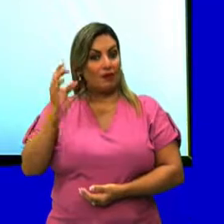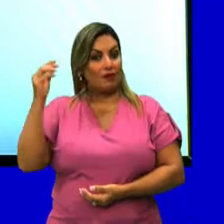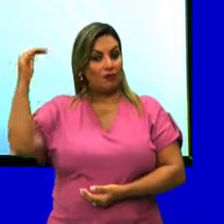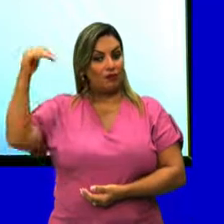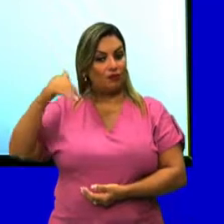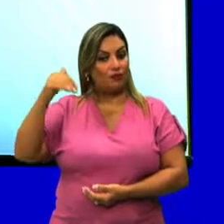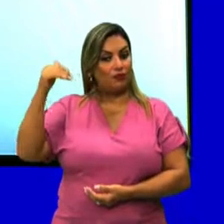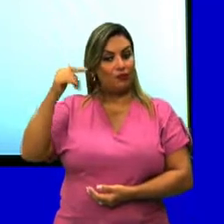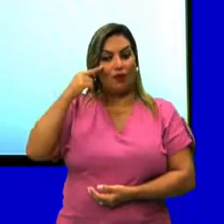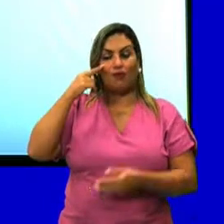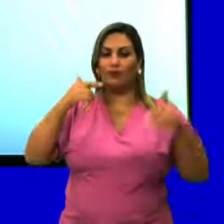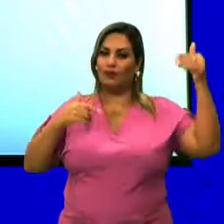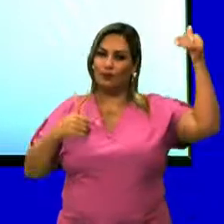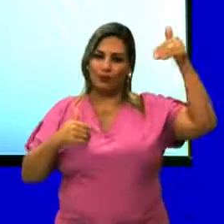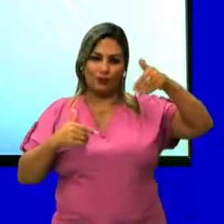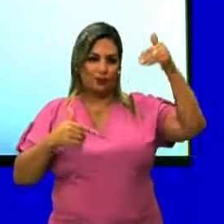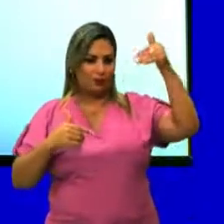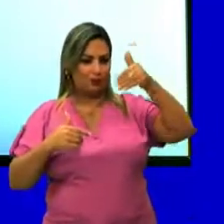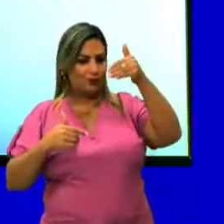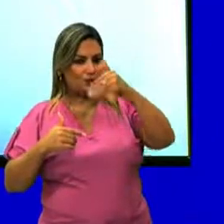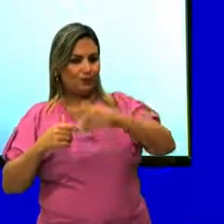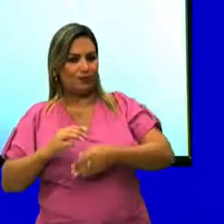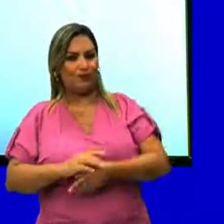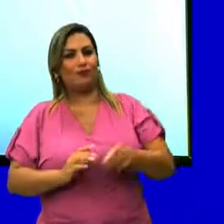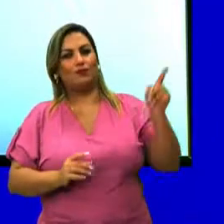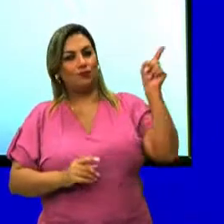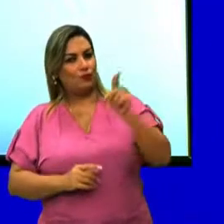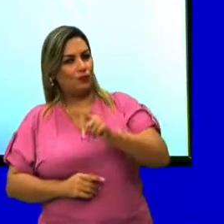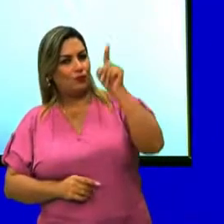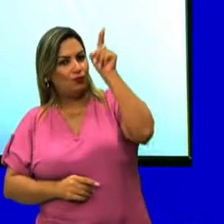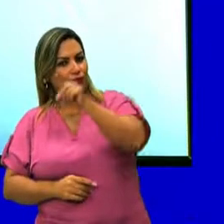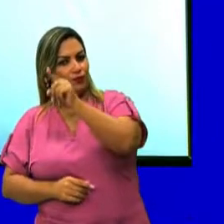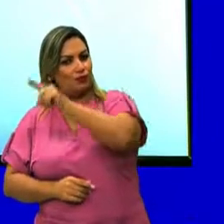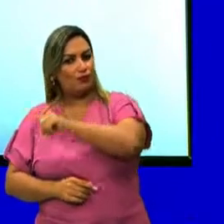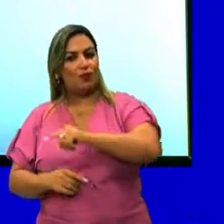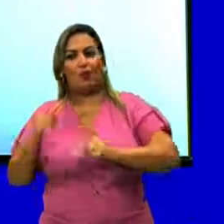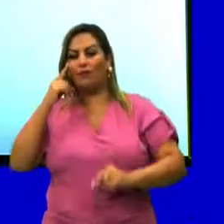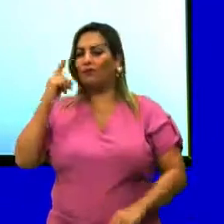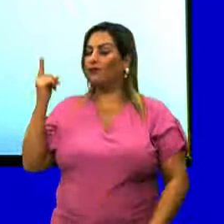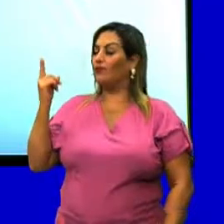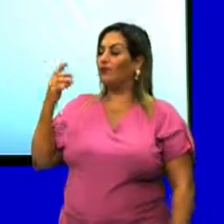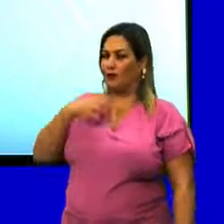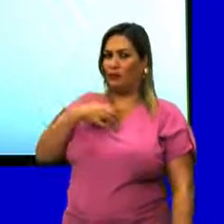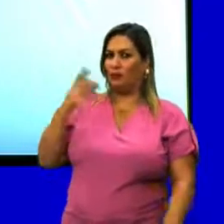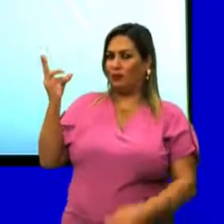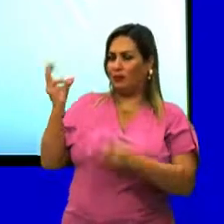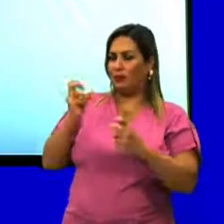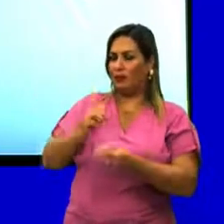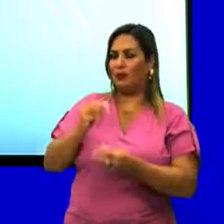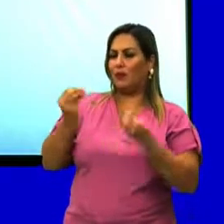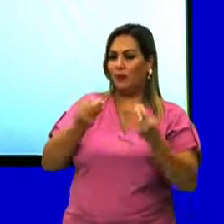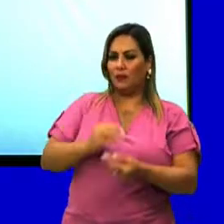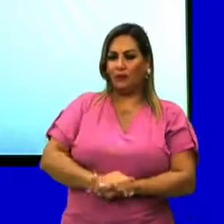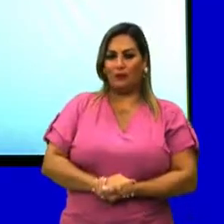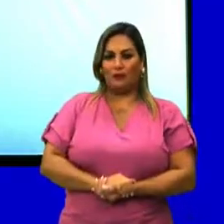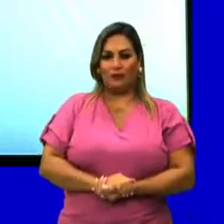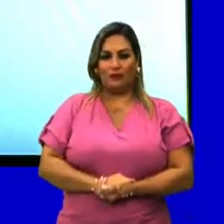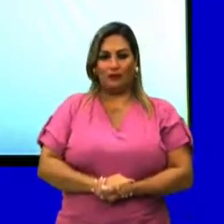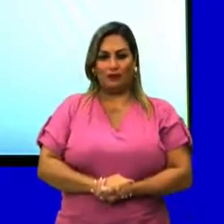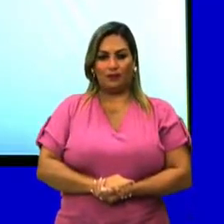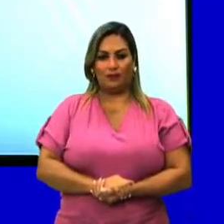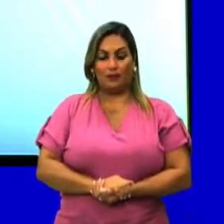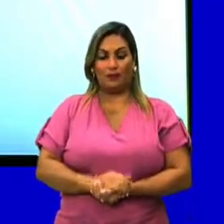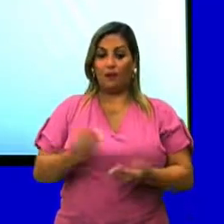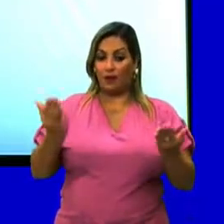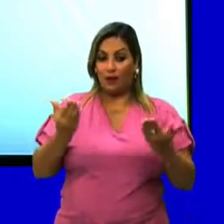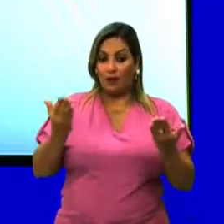facilitar para que a sua mente perceba isso visualmente tá visualizando tá sentindo tá pegando